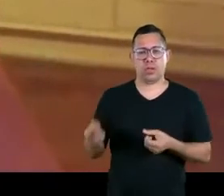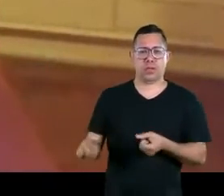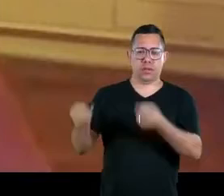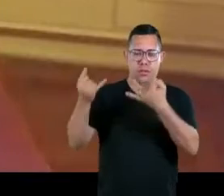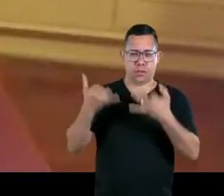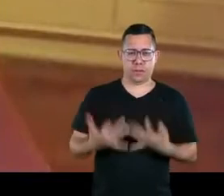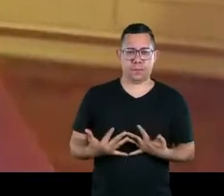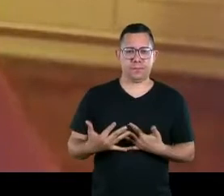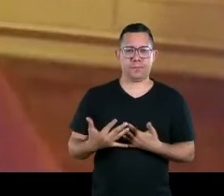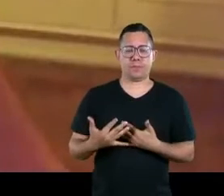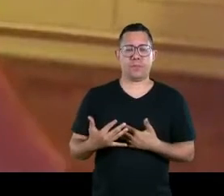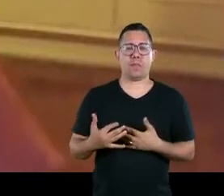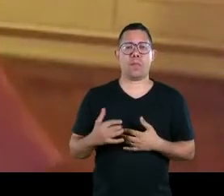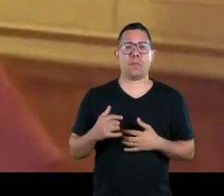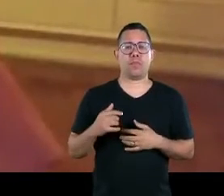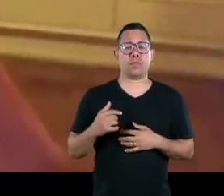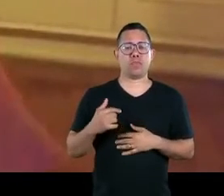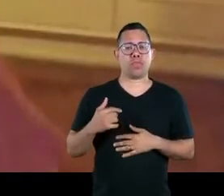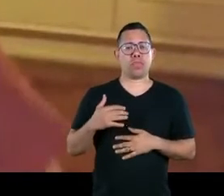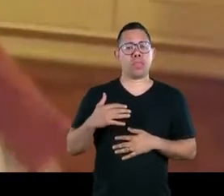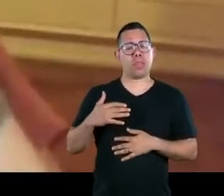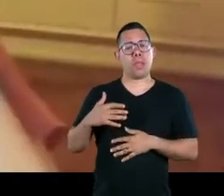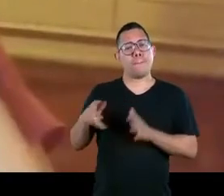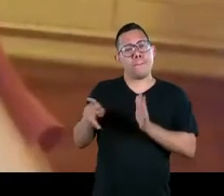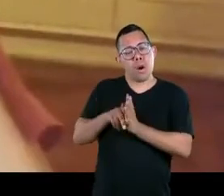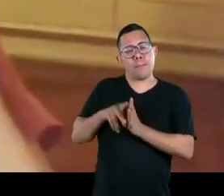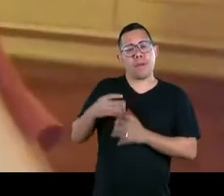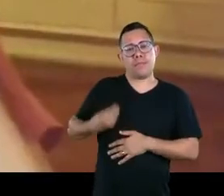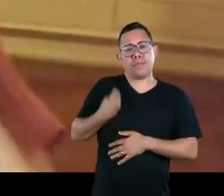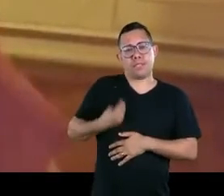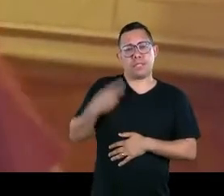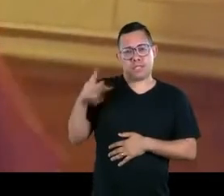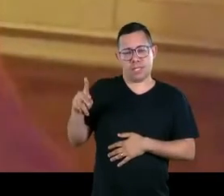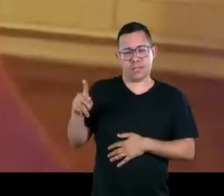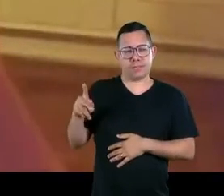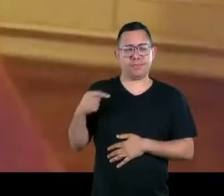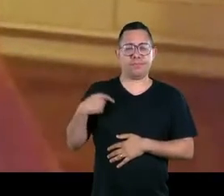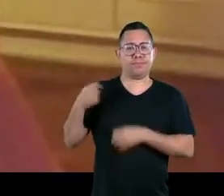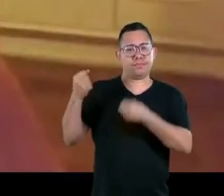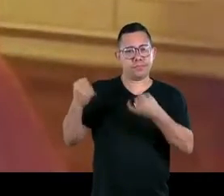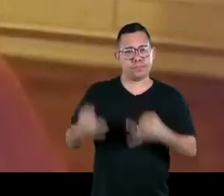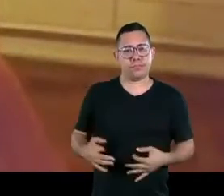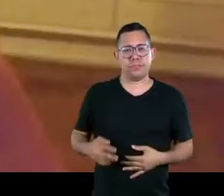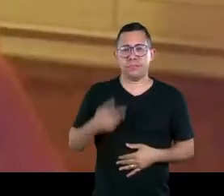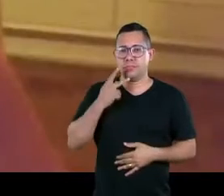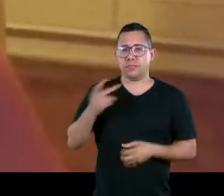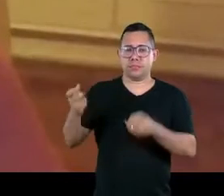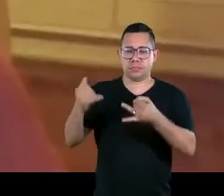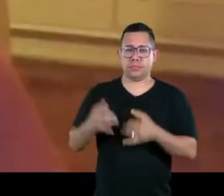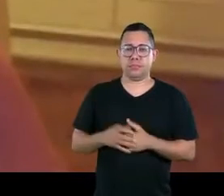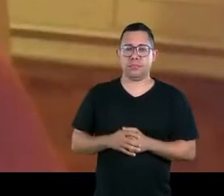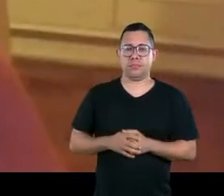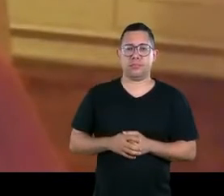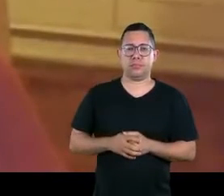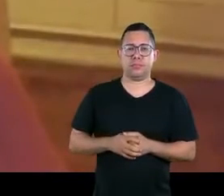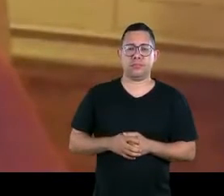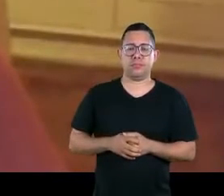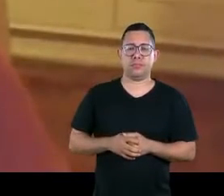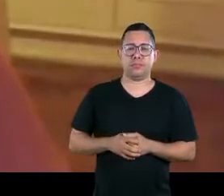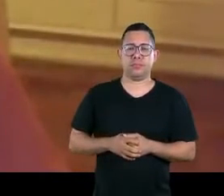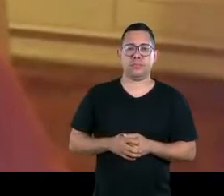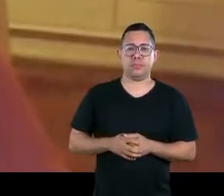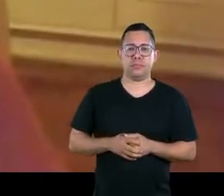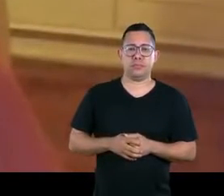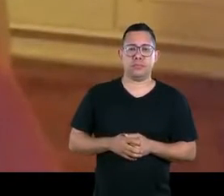Vários livros autobiográficos, em que ele conta que ele nasceu com o cordão umbilical